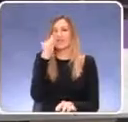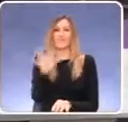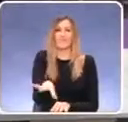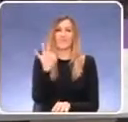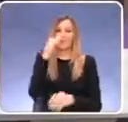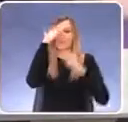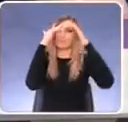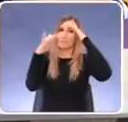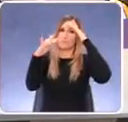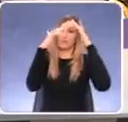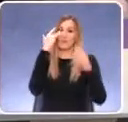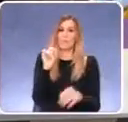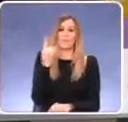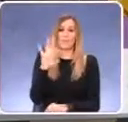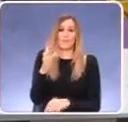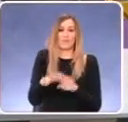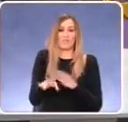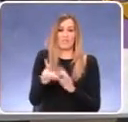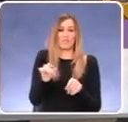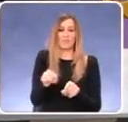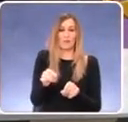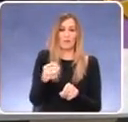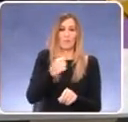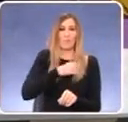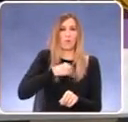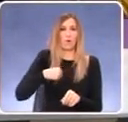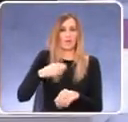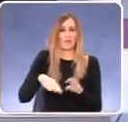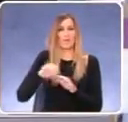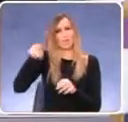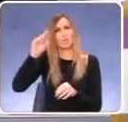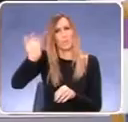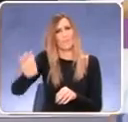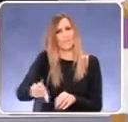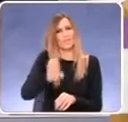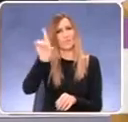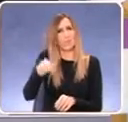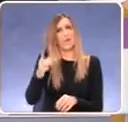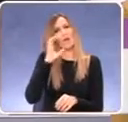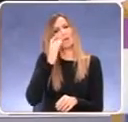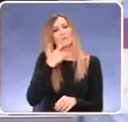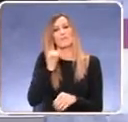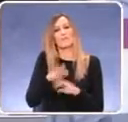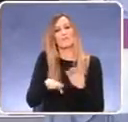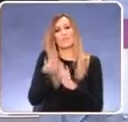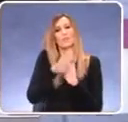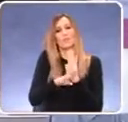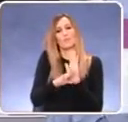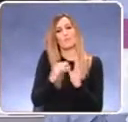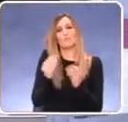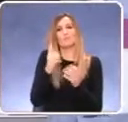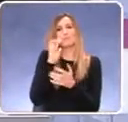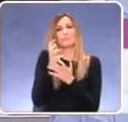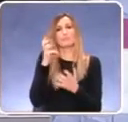Telepatia. Então não seria o primeiro país a fazer, não fazem isso na Polónia? Na Polónia e outros países também. Mas em Angola não podemos fazer um programa com este tipo de sofisticação